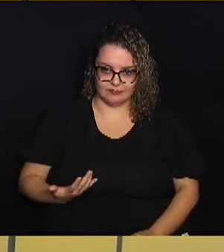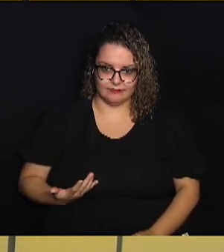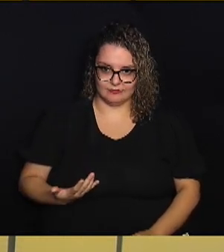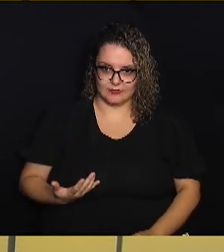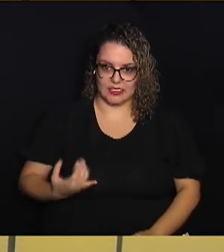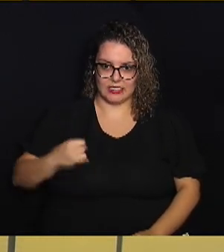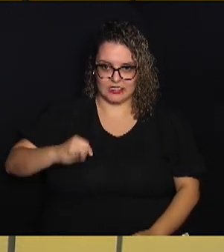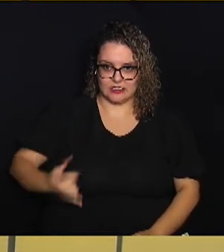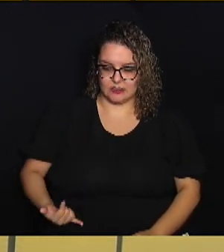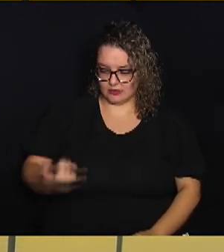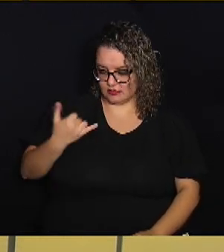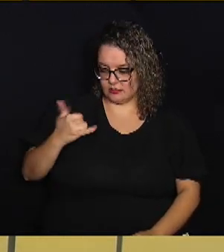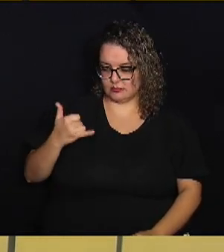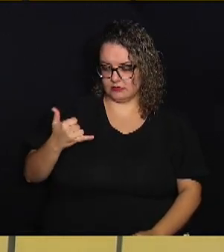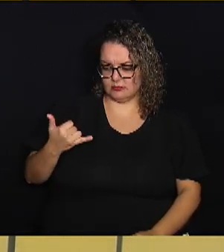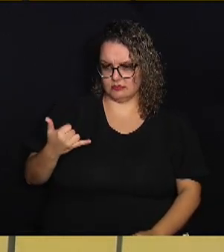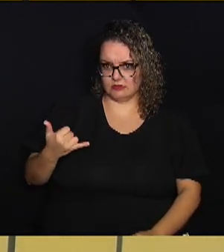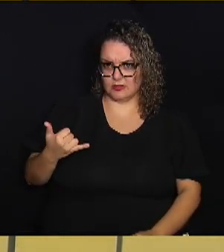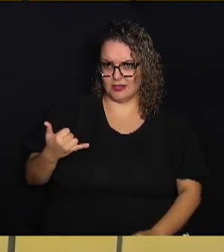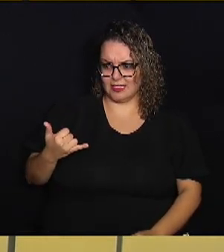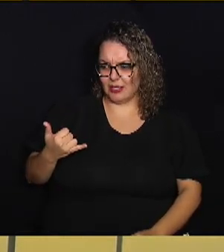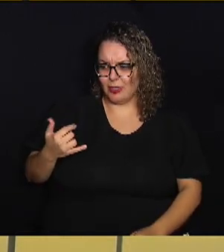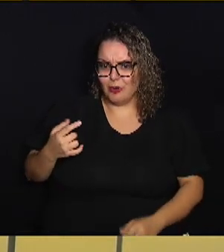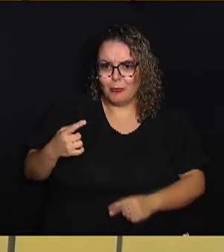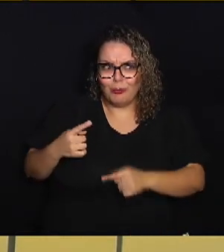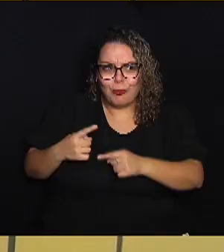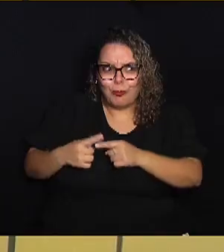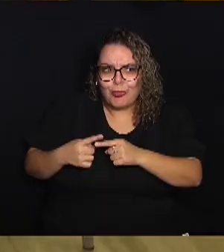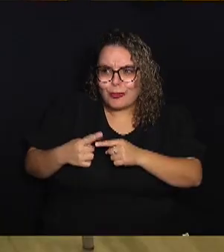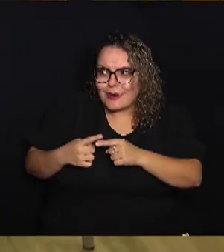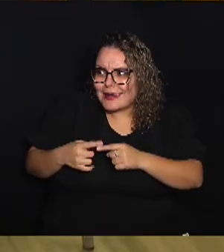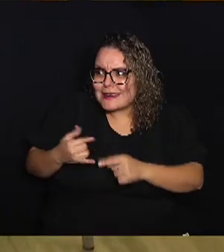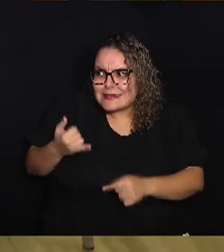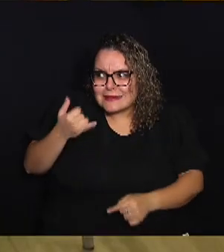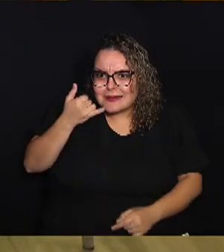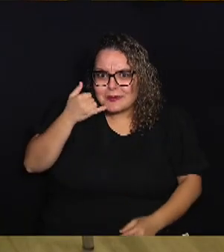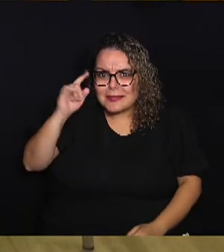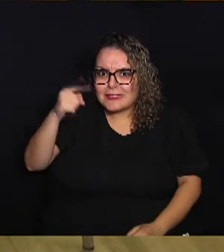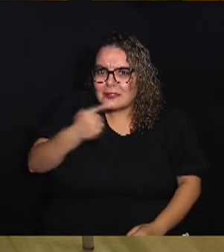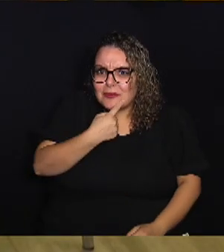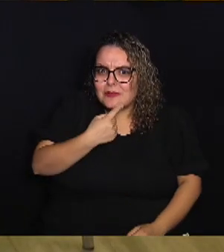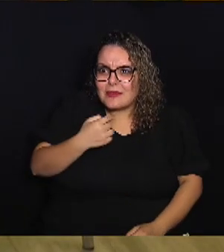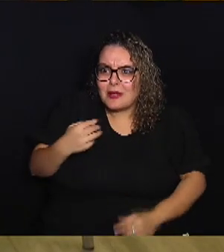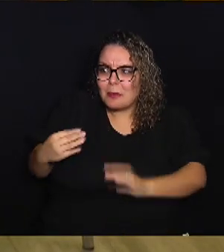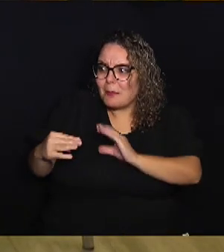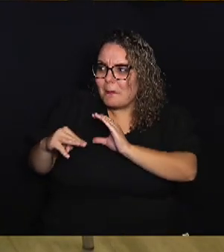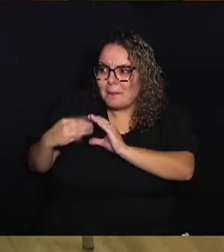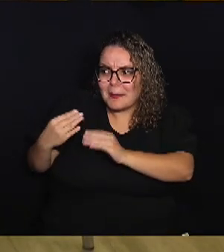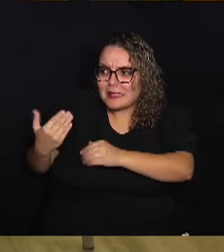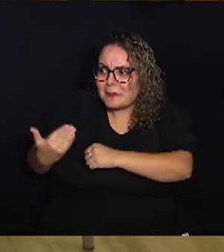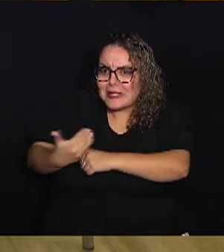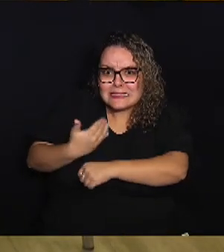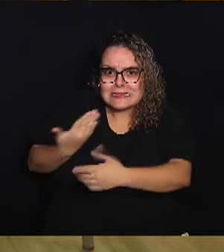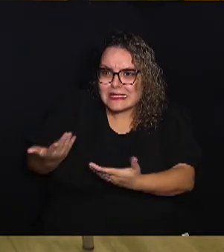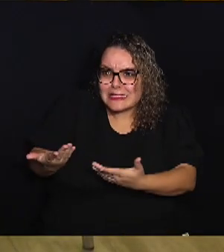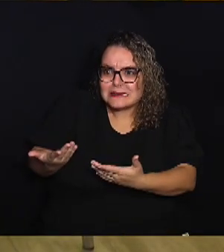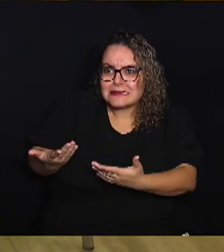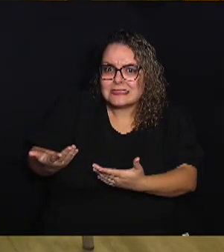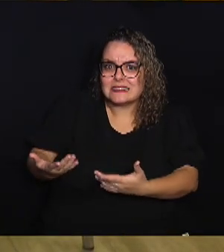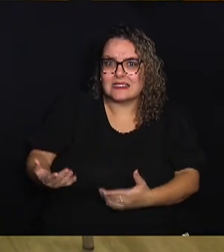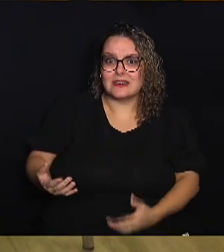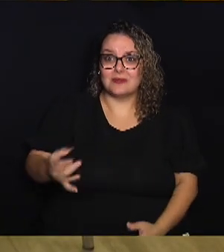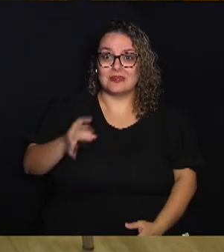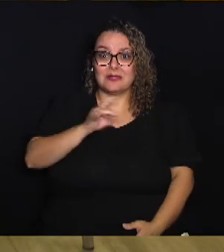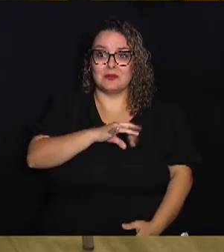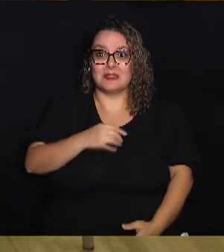Se o telefone delas toca, ela fala, por que você está me ligando, mina? Por que você não me mandou um WhatsApp? Né? Eu não atendo, eu tenho, entre aspas, medo de te atender,